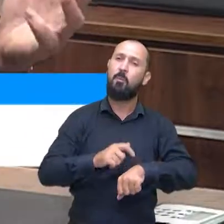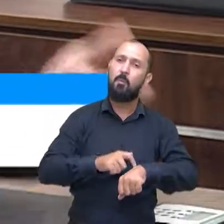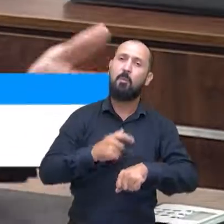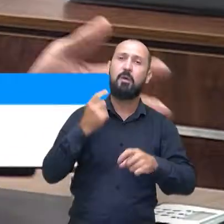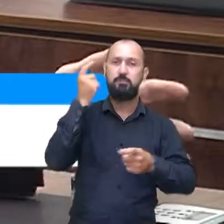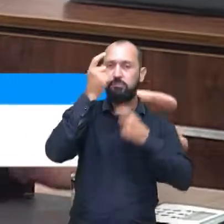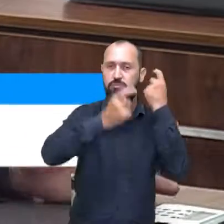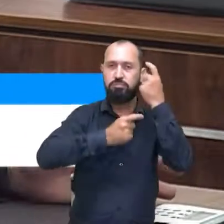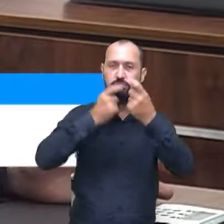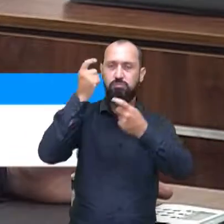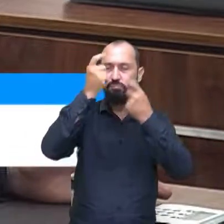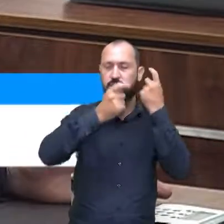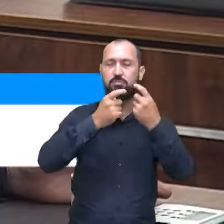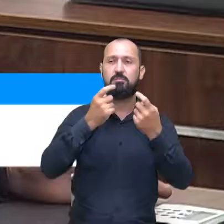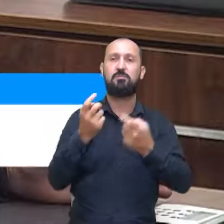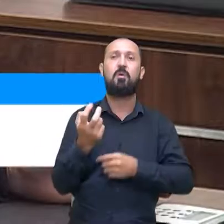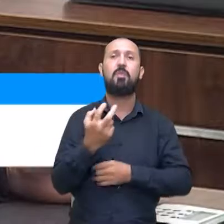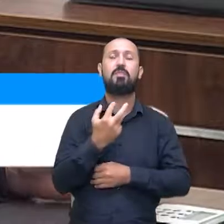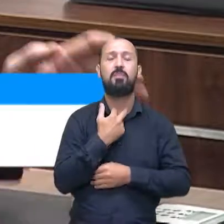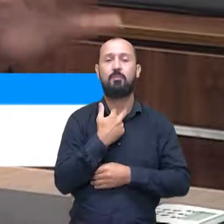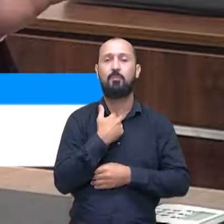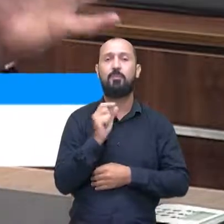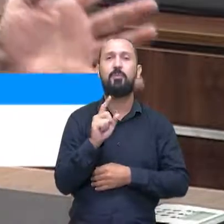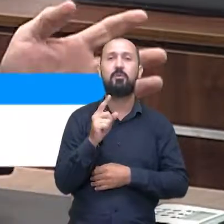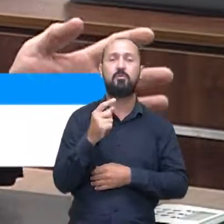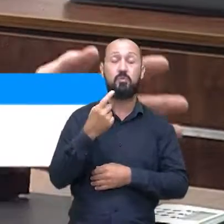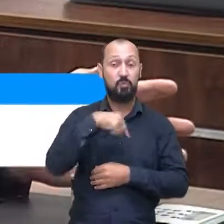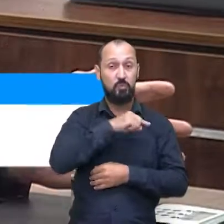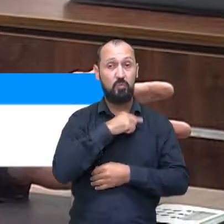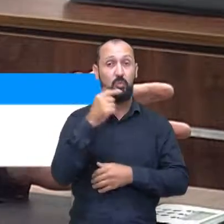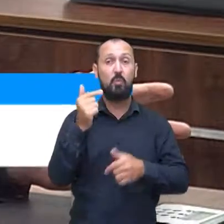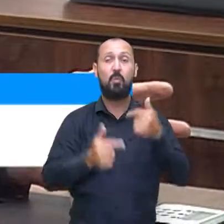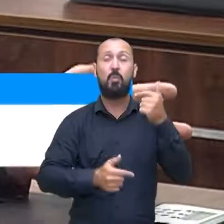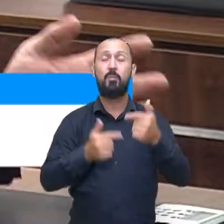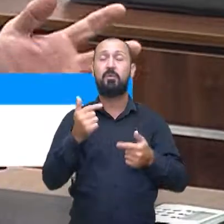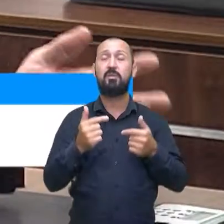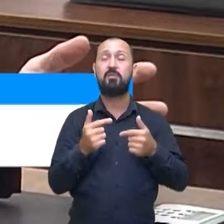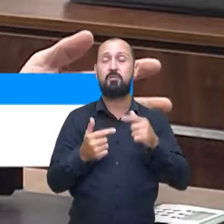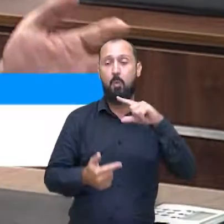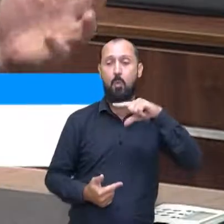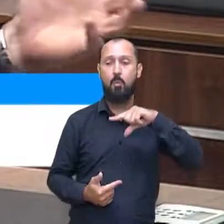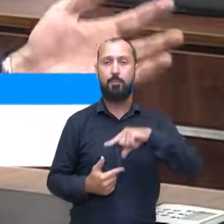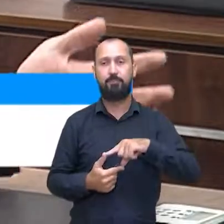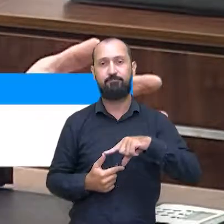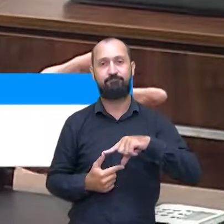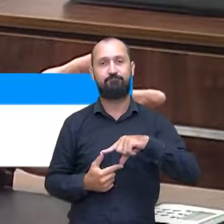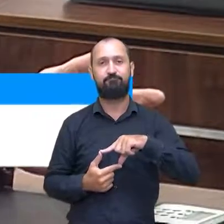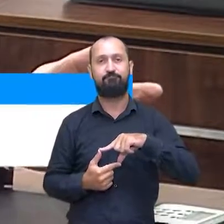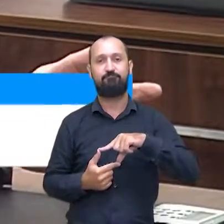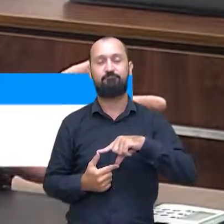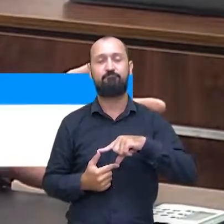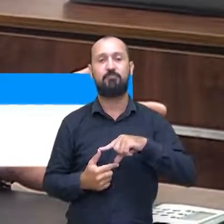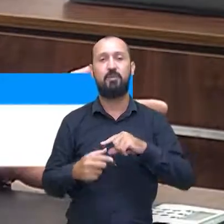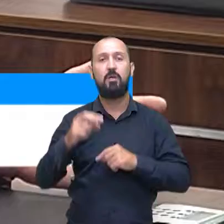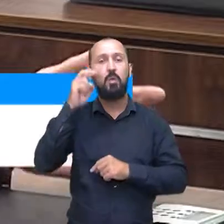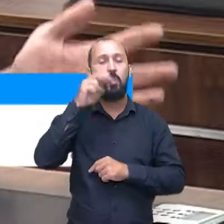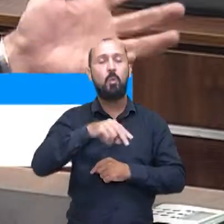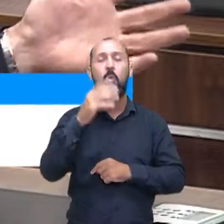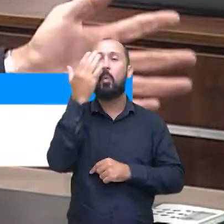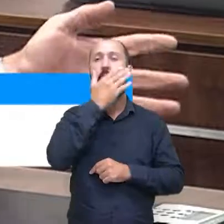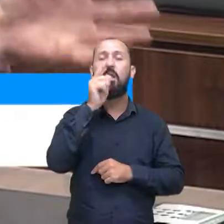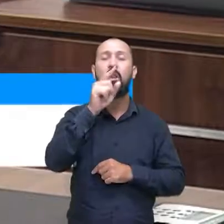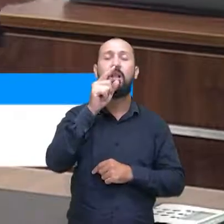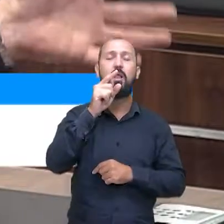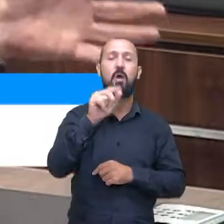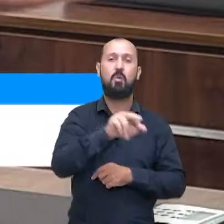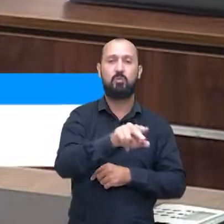momentos extremamente preocupantes, né? Não podemos, como políticos, nos fechar em bolhas que vivemos e